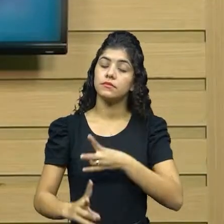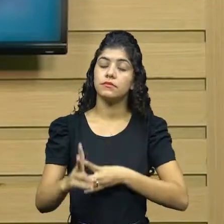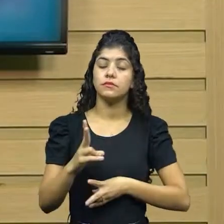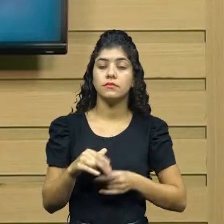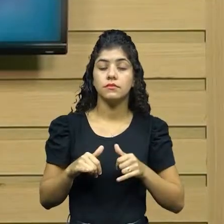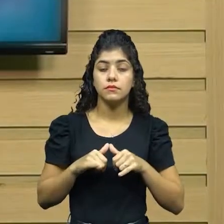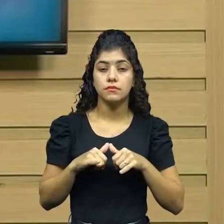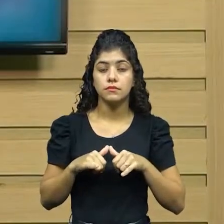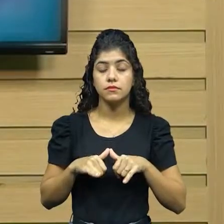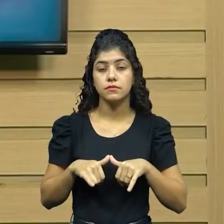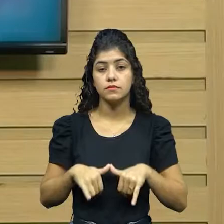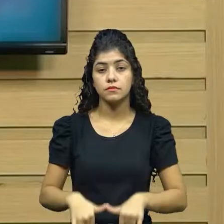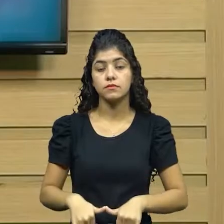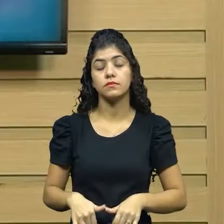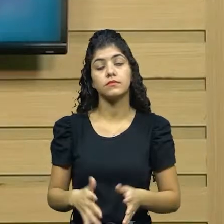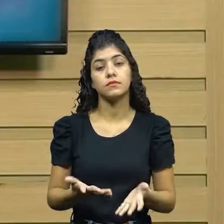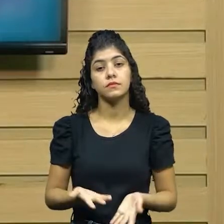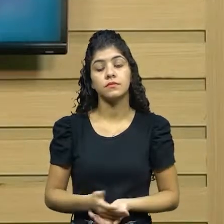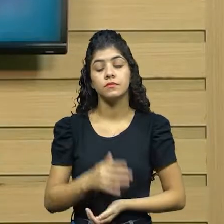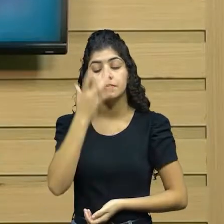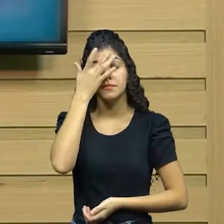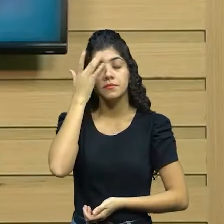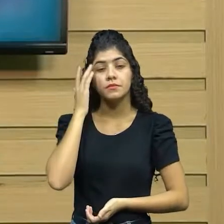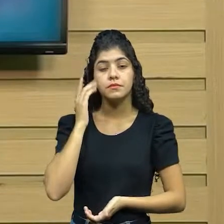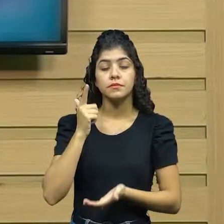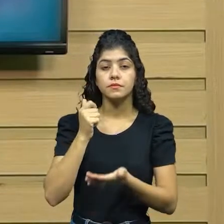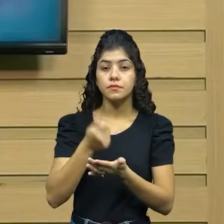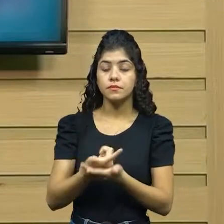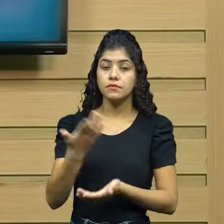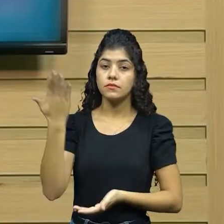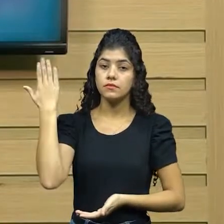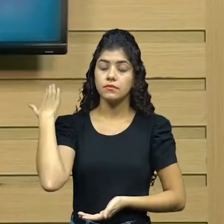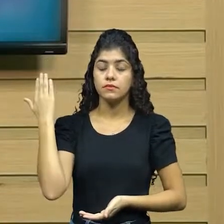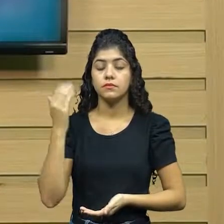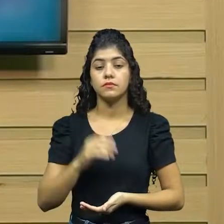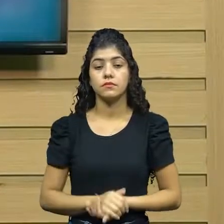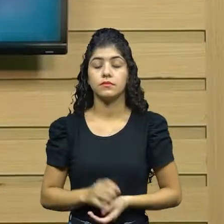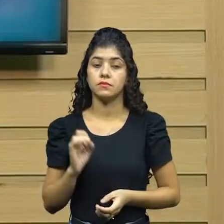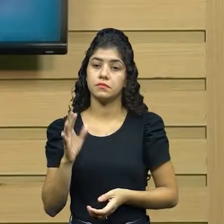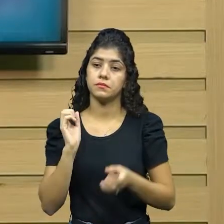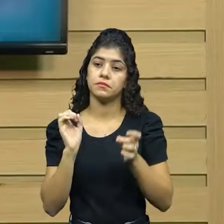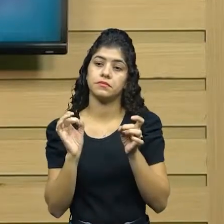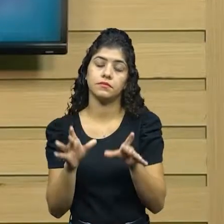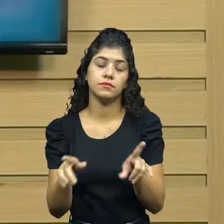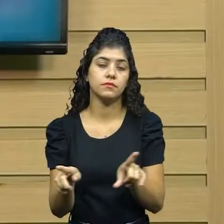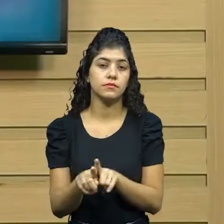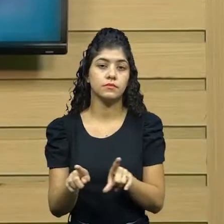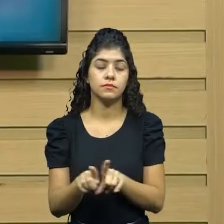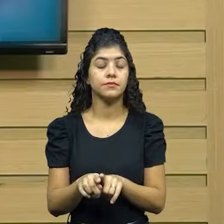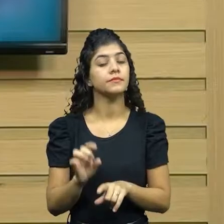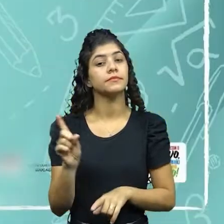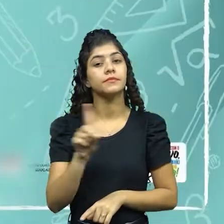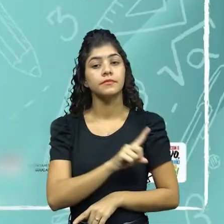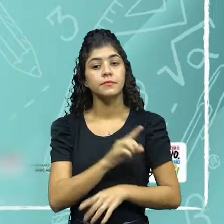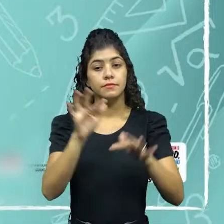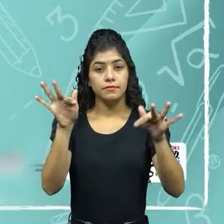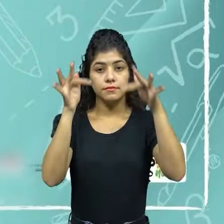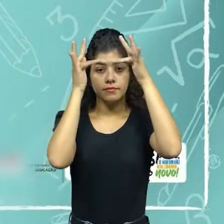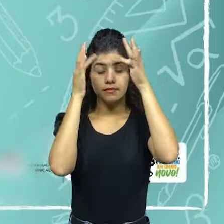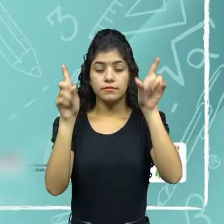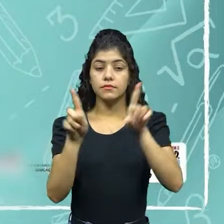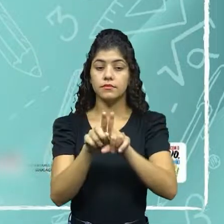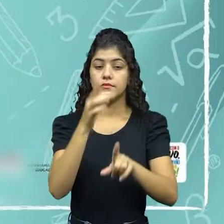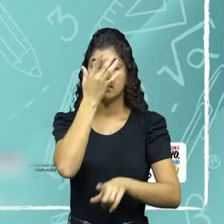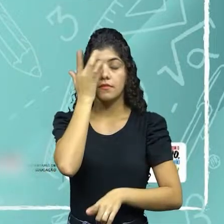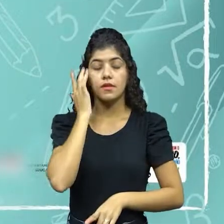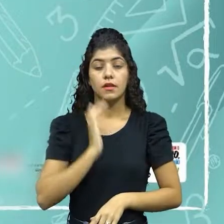para entregar essa satisfação. Então, não adianta somente vender, mas também a fidelizar, tá bom?